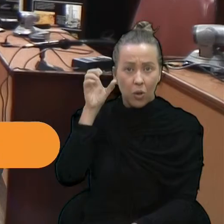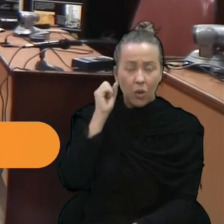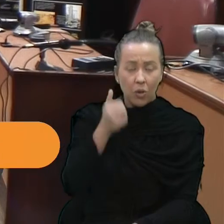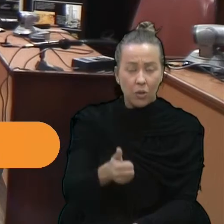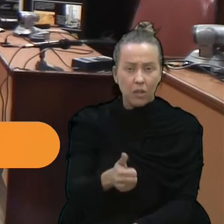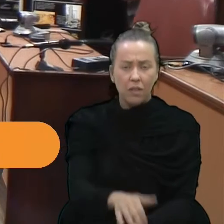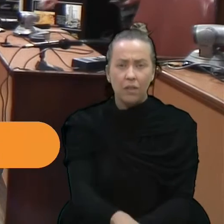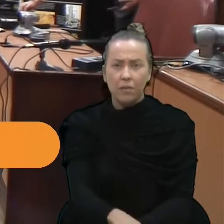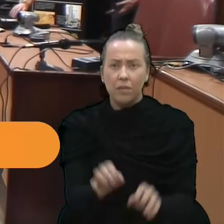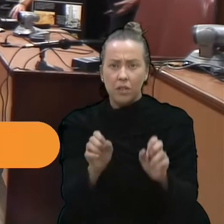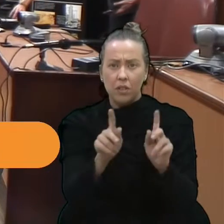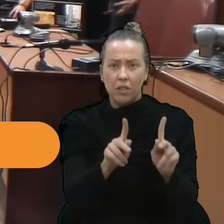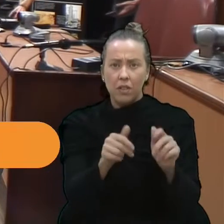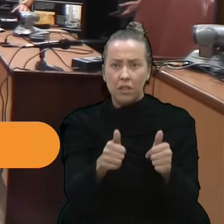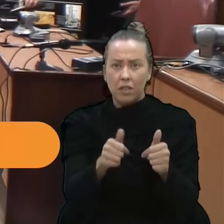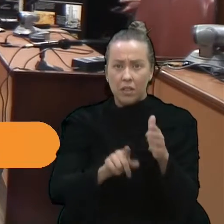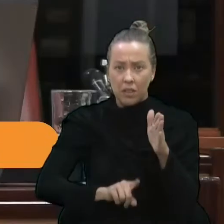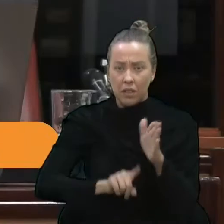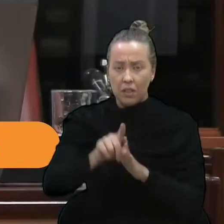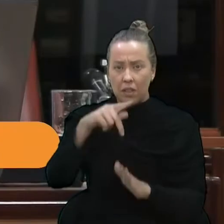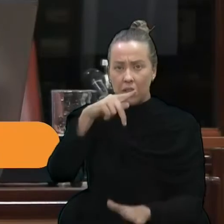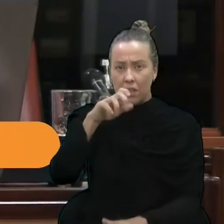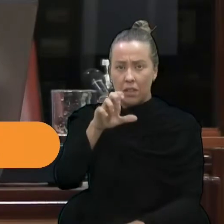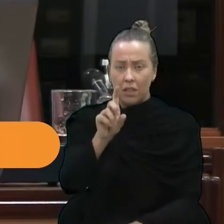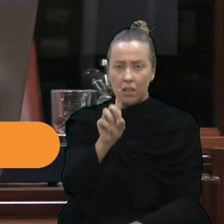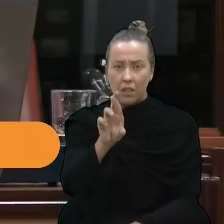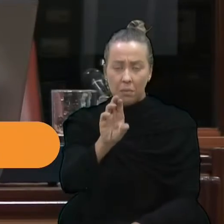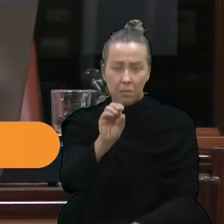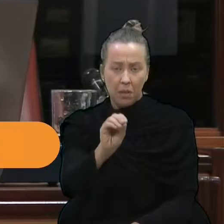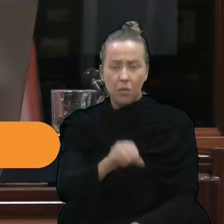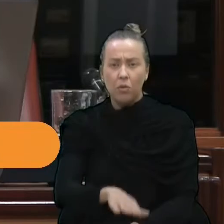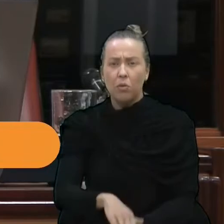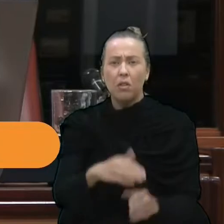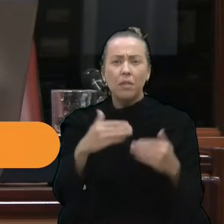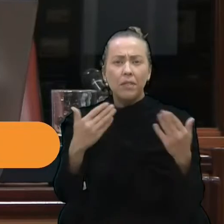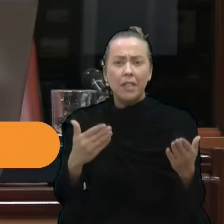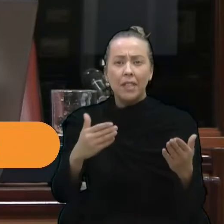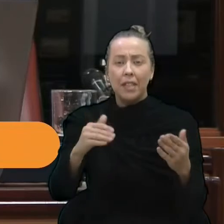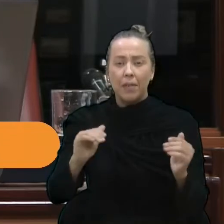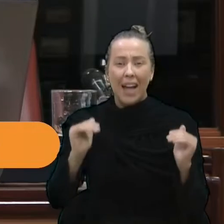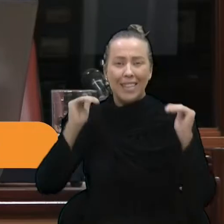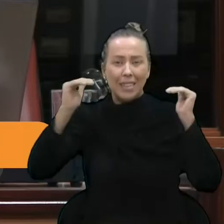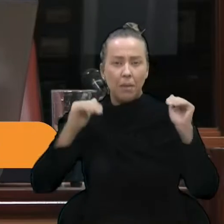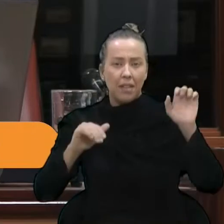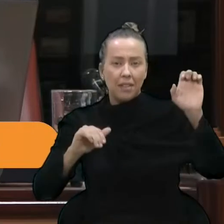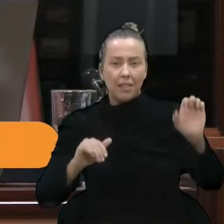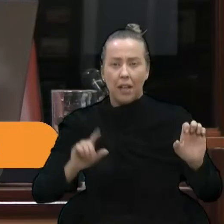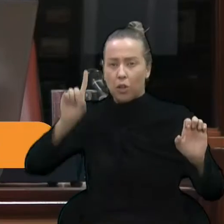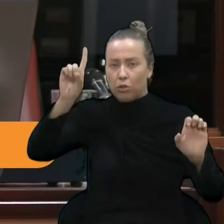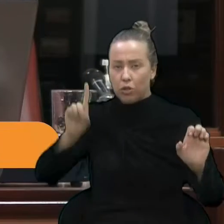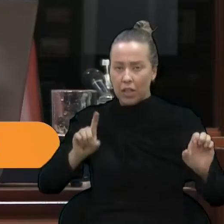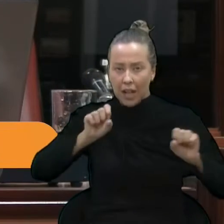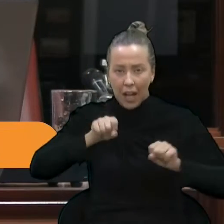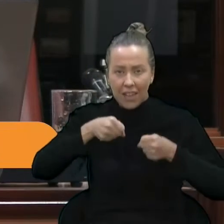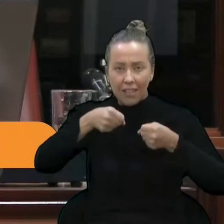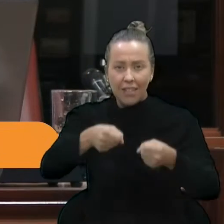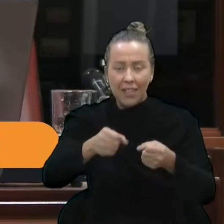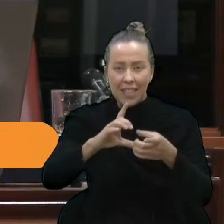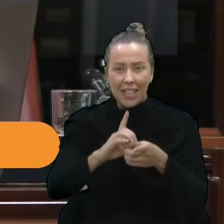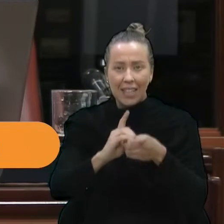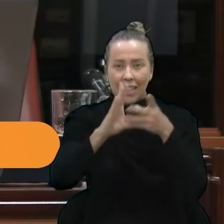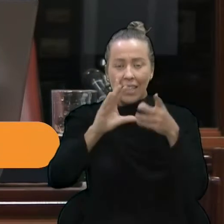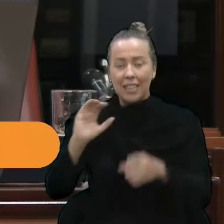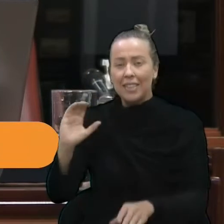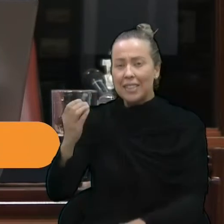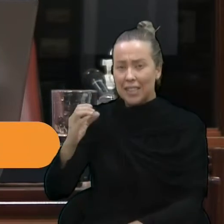ouvindo. Ok. Então a pergunta do Pedro Rossano. Acima de esquerda e direita, percebo que a defesa da democracia e da